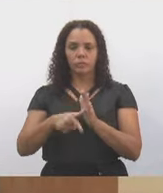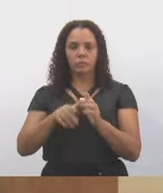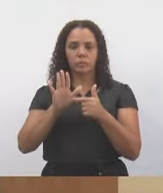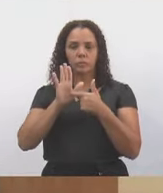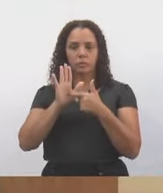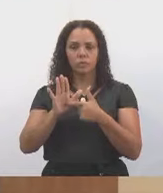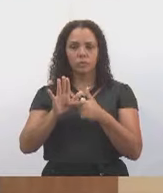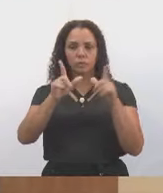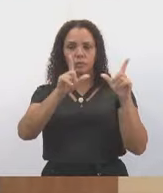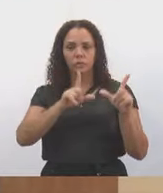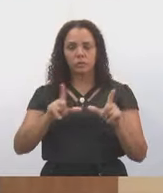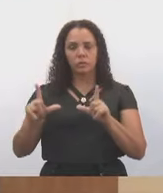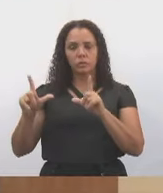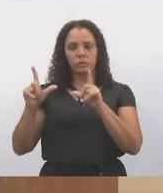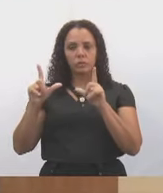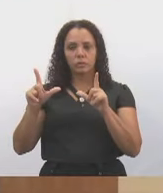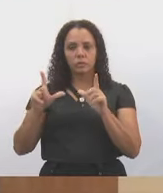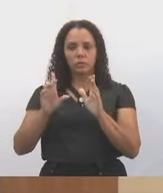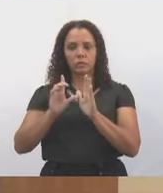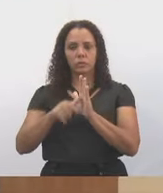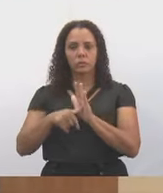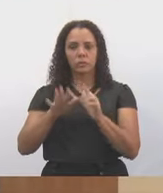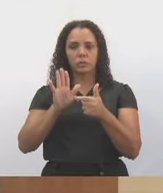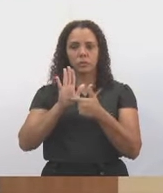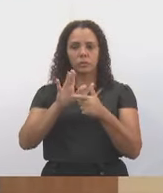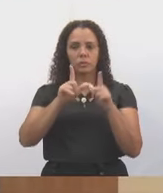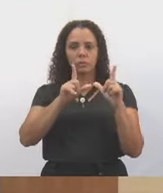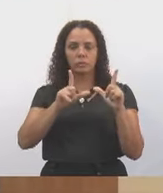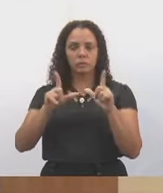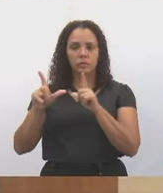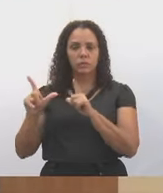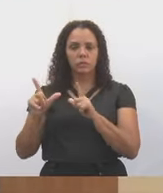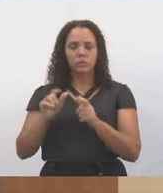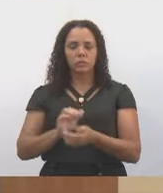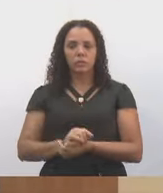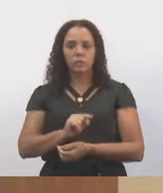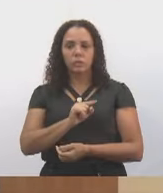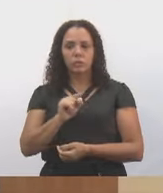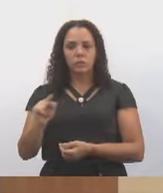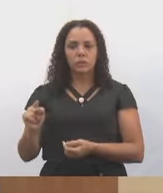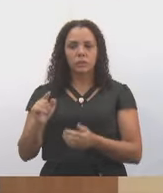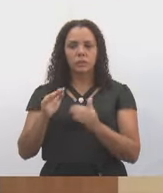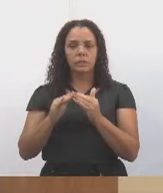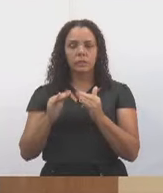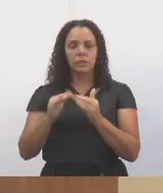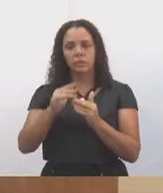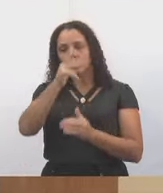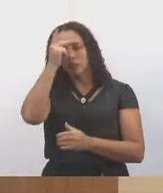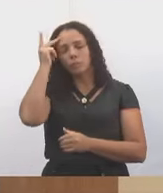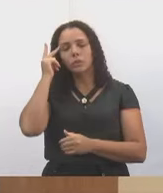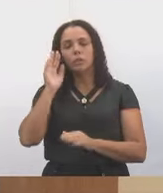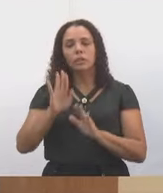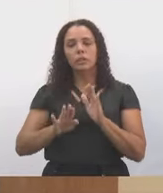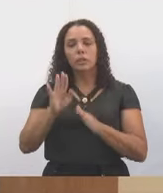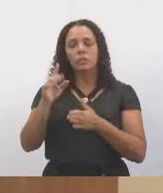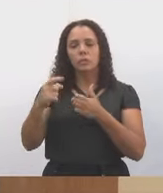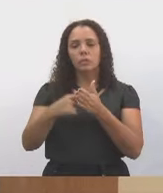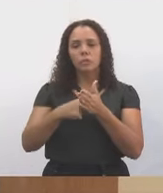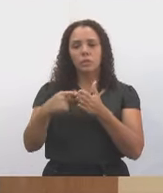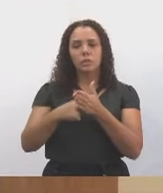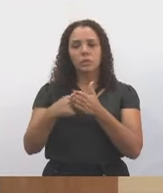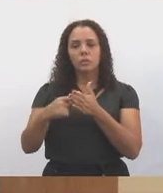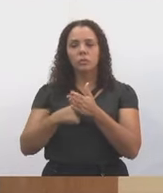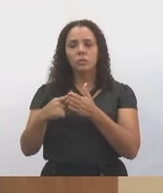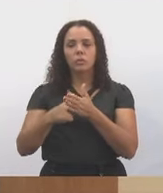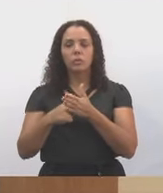vou colocar um slide daqui a pouquinho eu vou colocar um slide você que tá em casa e pessoas que questiona esse Vereador